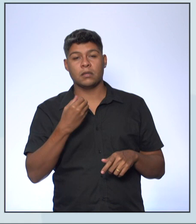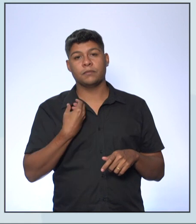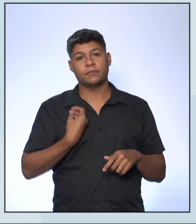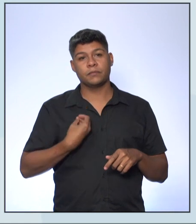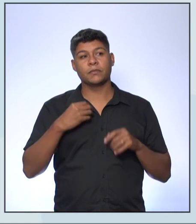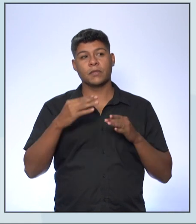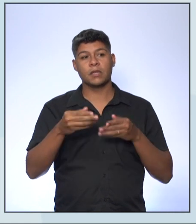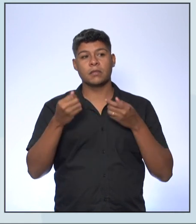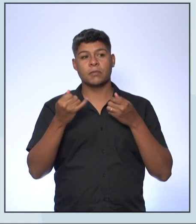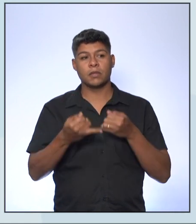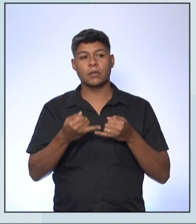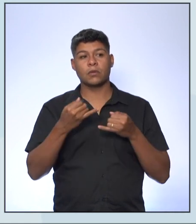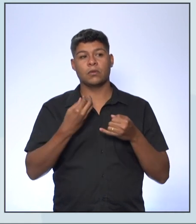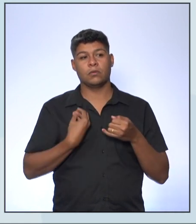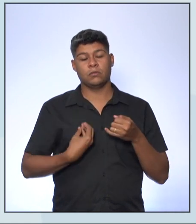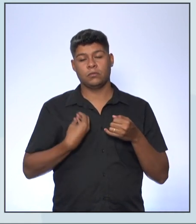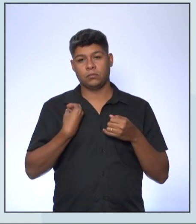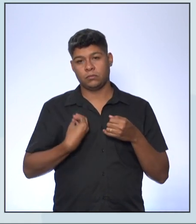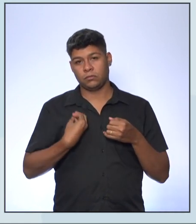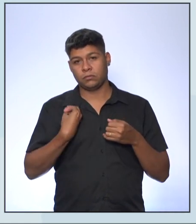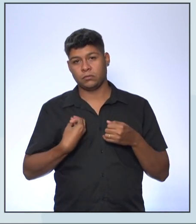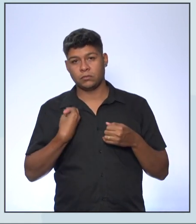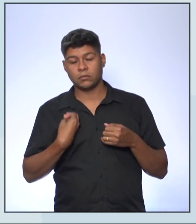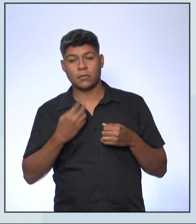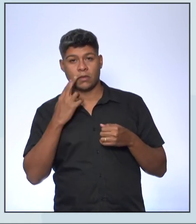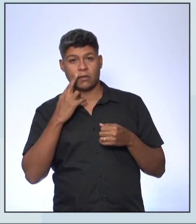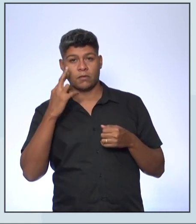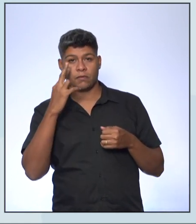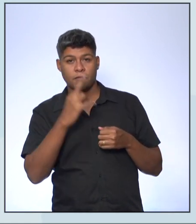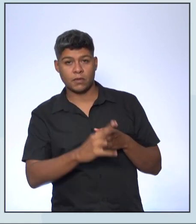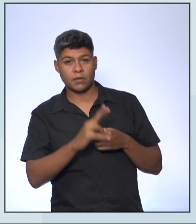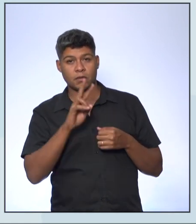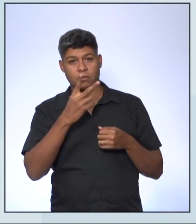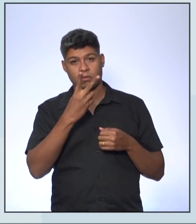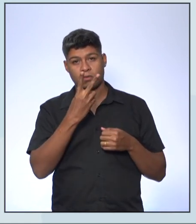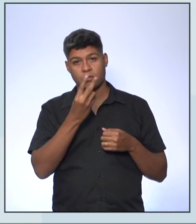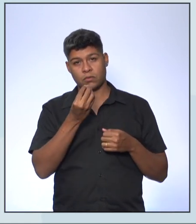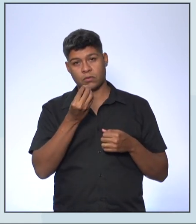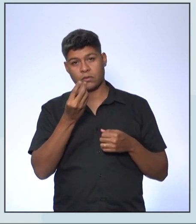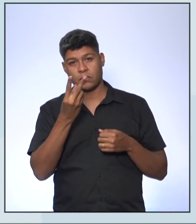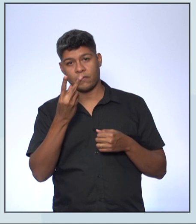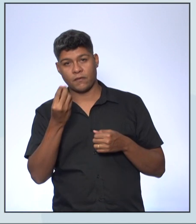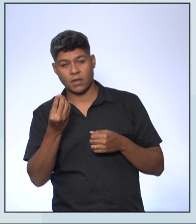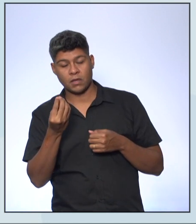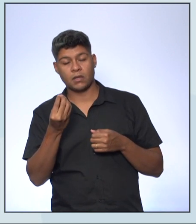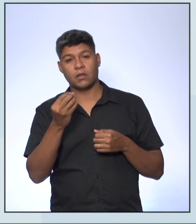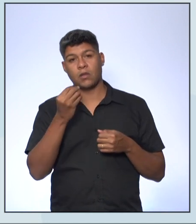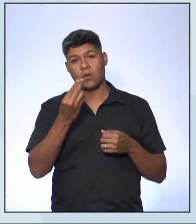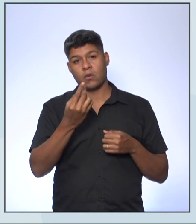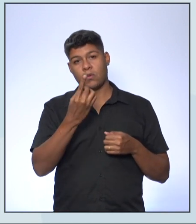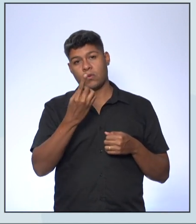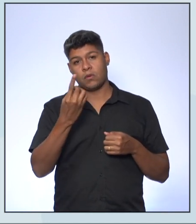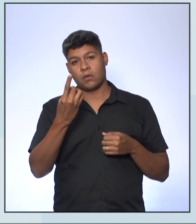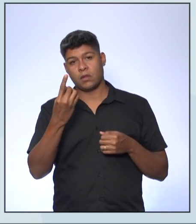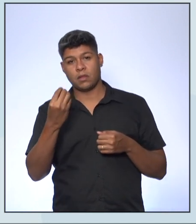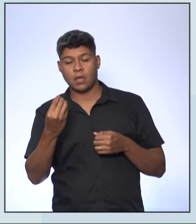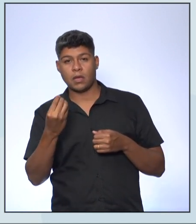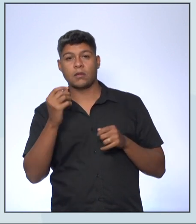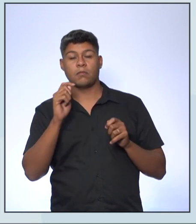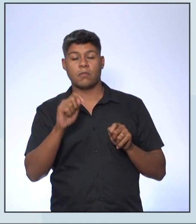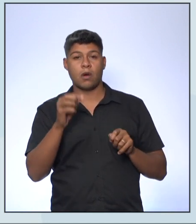até falou um pouquinho sobre elas aqui, né? Você viu aí se ligar na 220 ou no 110, né? E aí vale até